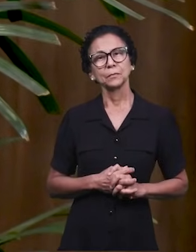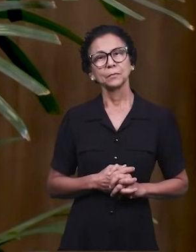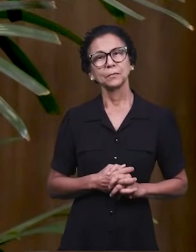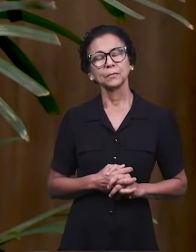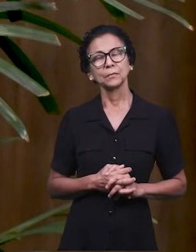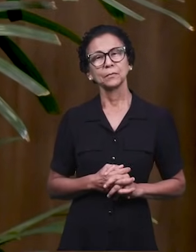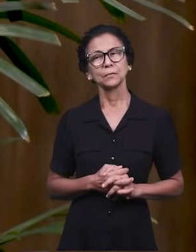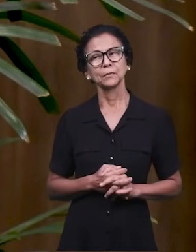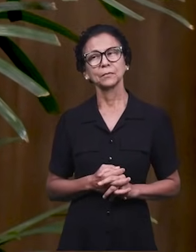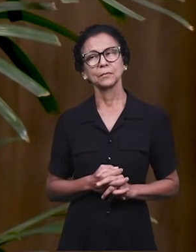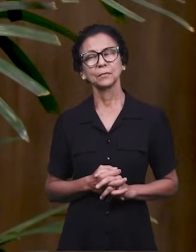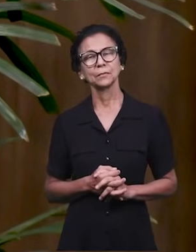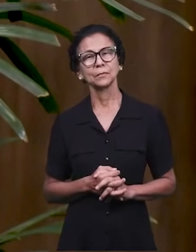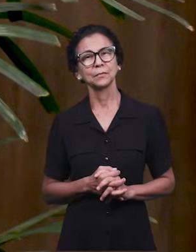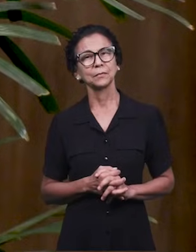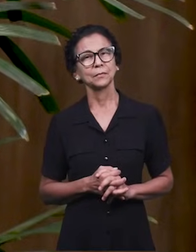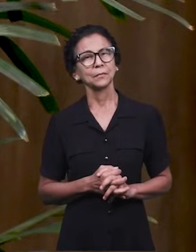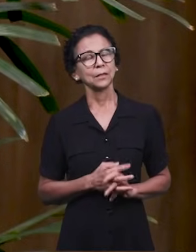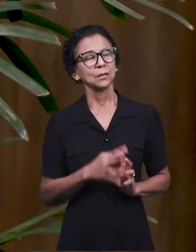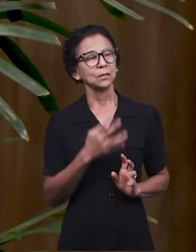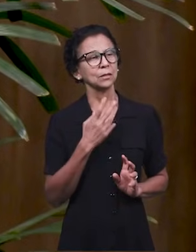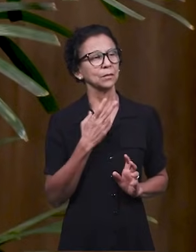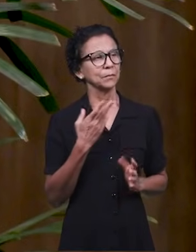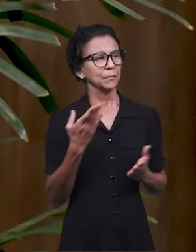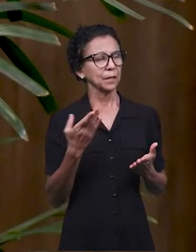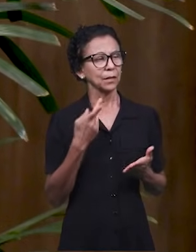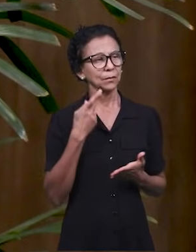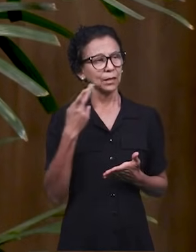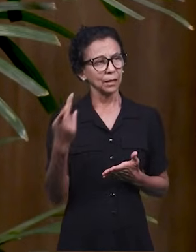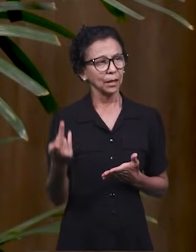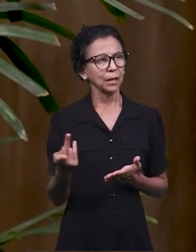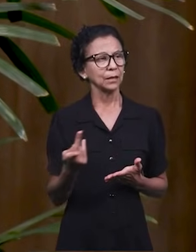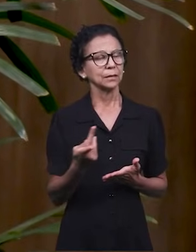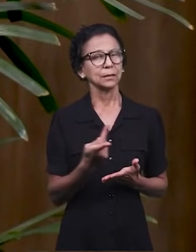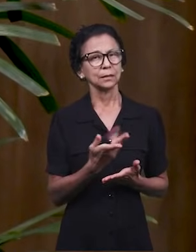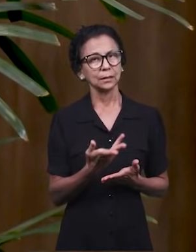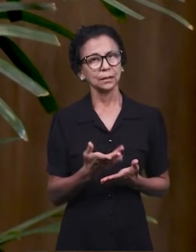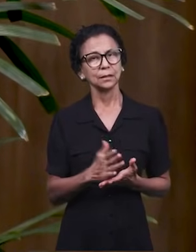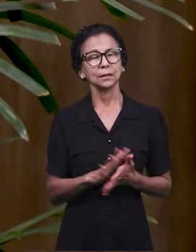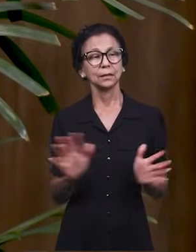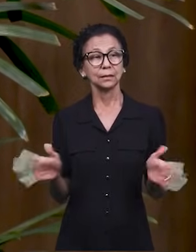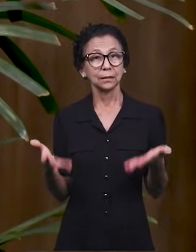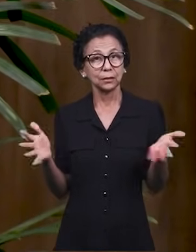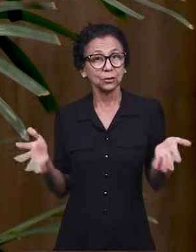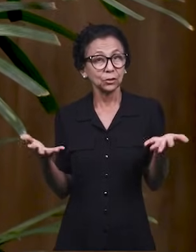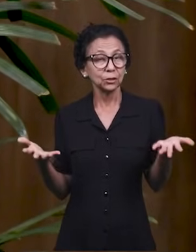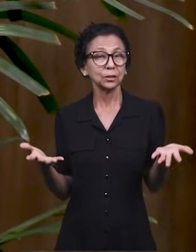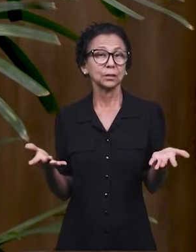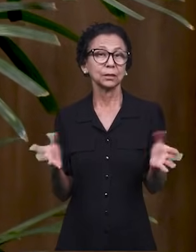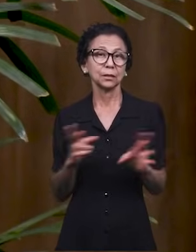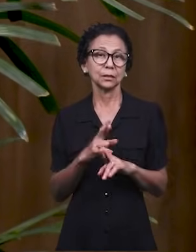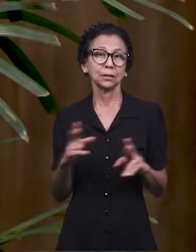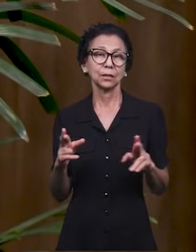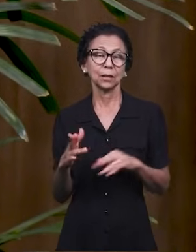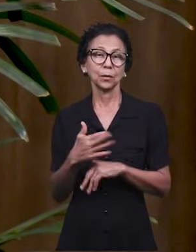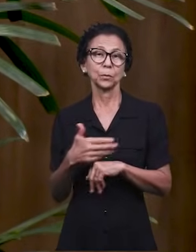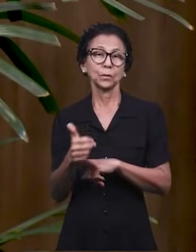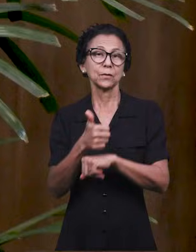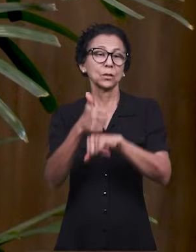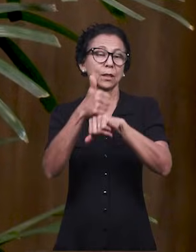suas considerações finais, né, uma palavra aqui aos nossos irmãos, até de incentivo, né, com respeito à vida